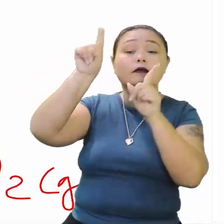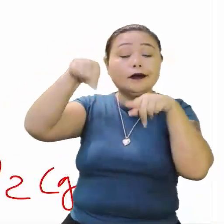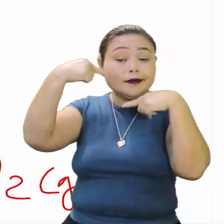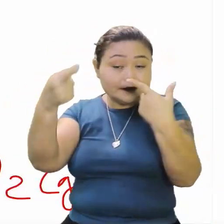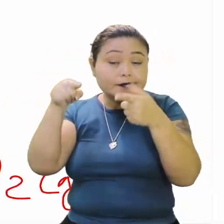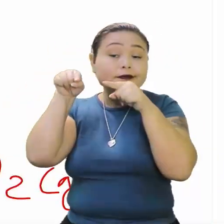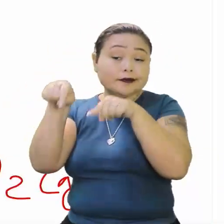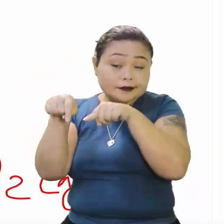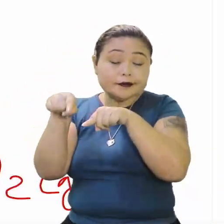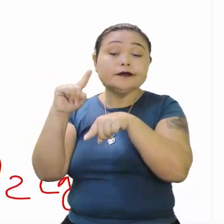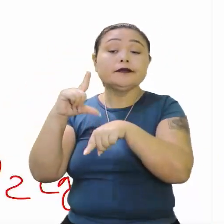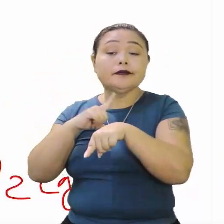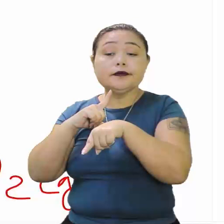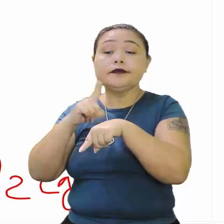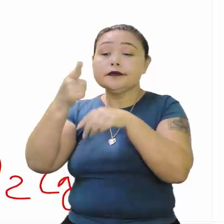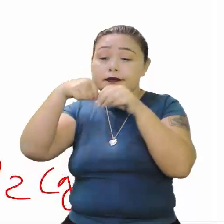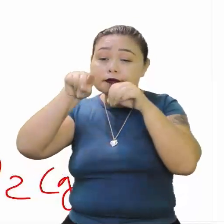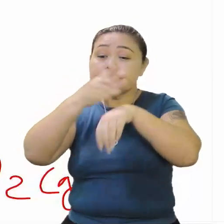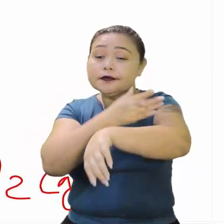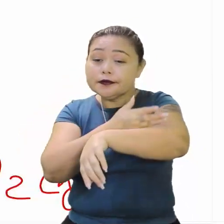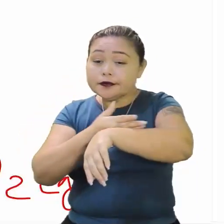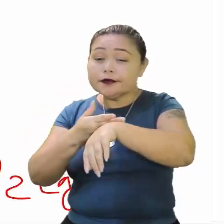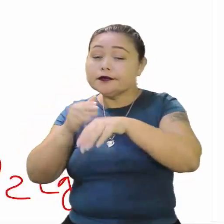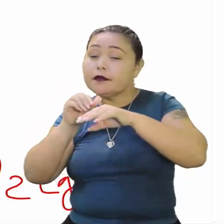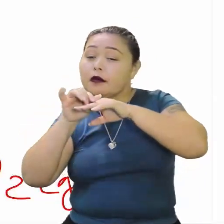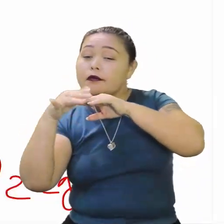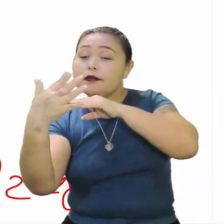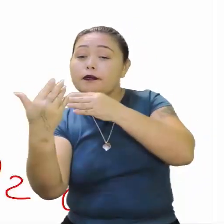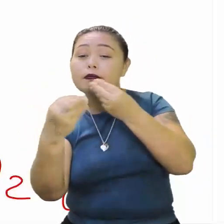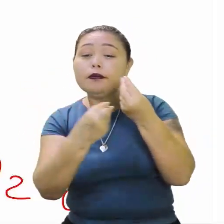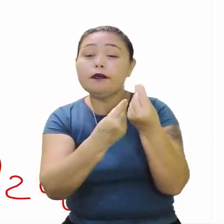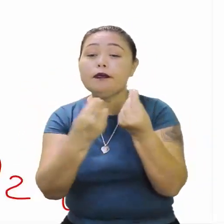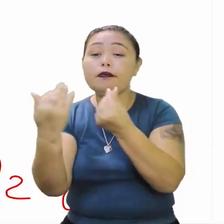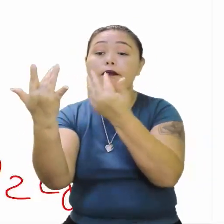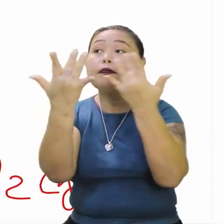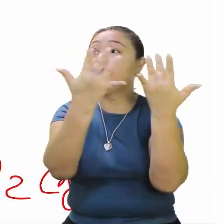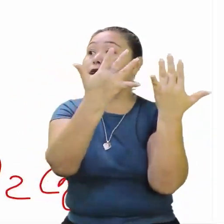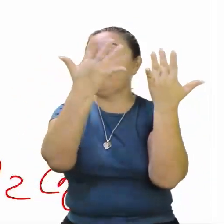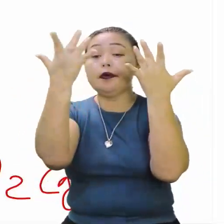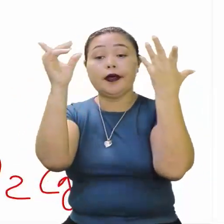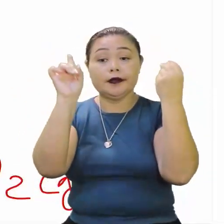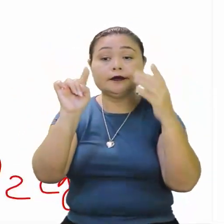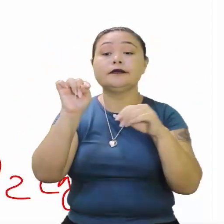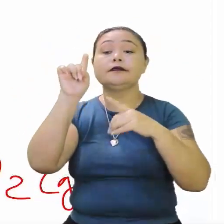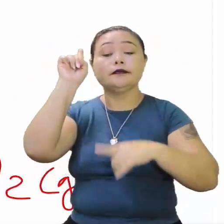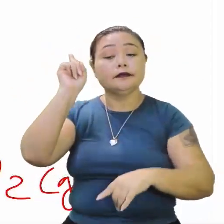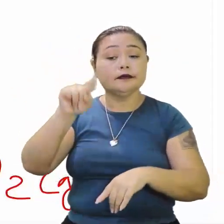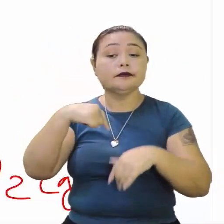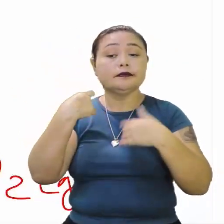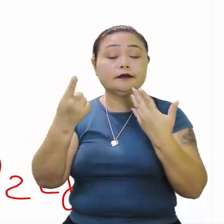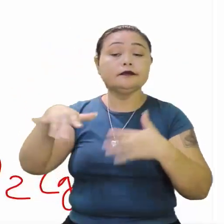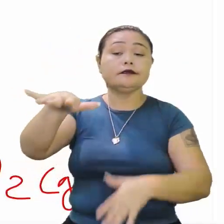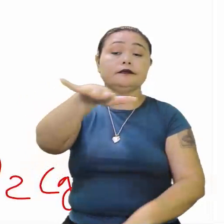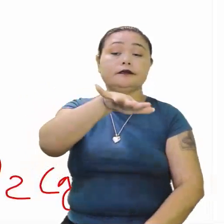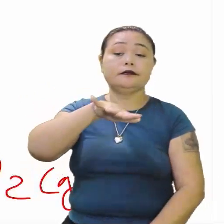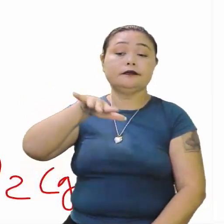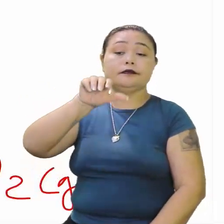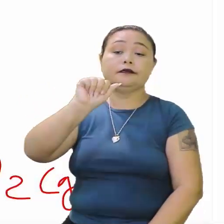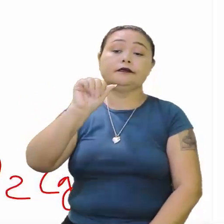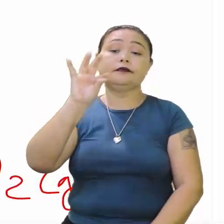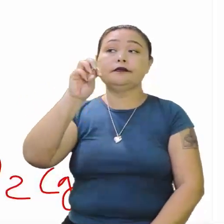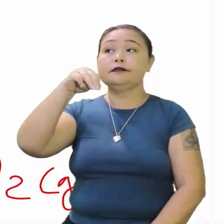ali a bolinha branca ela está passando para a atmosfera, né? Deixando na atmosfera aquele